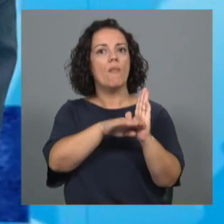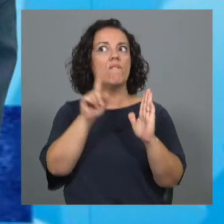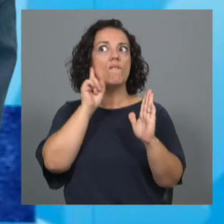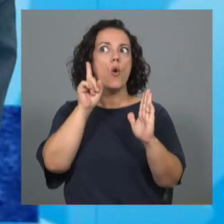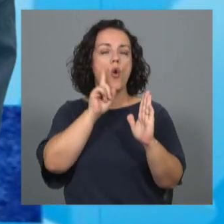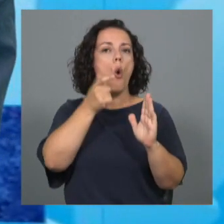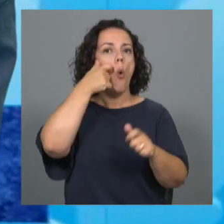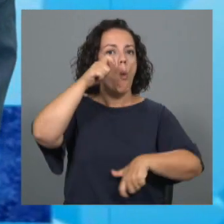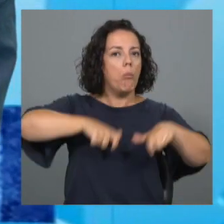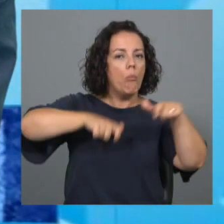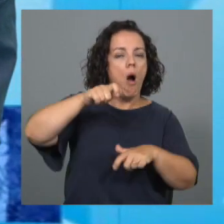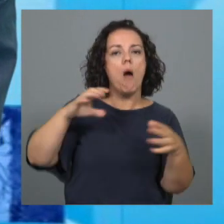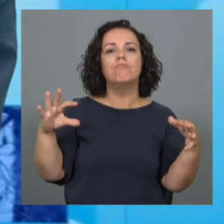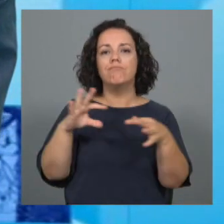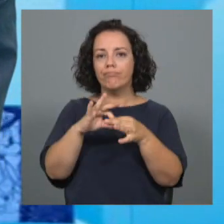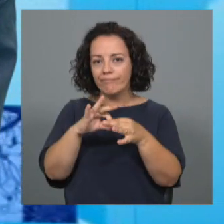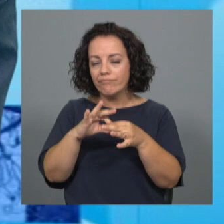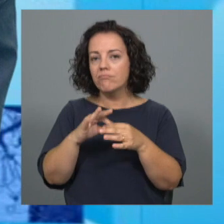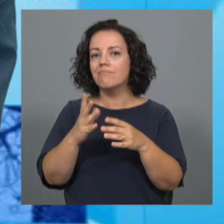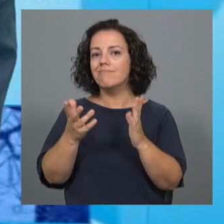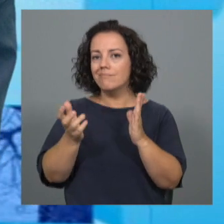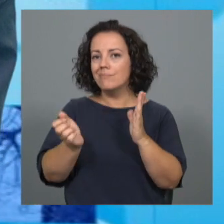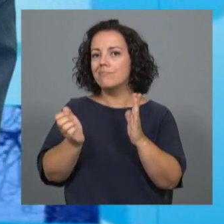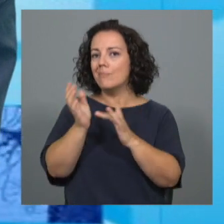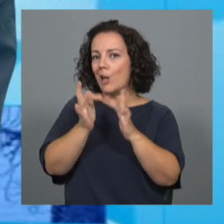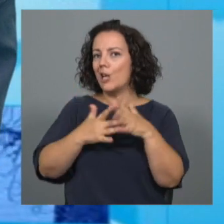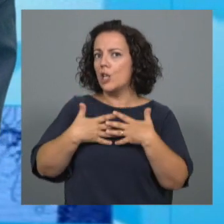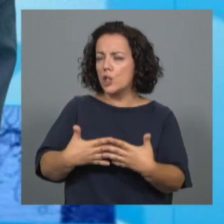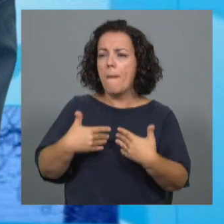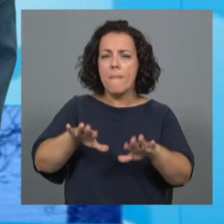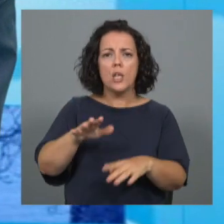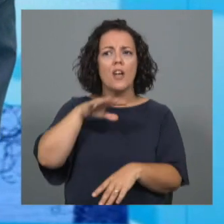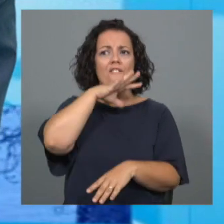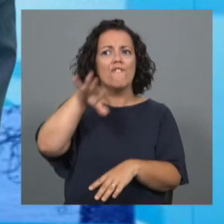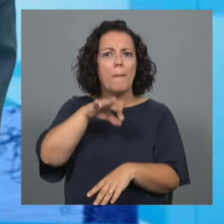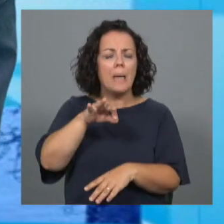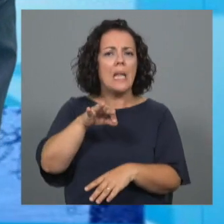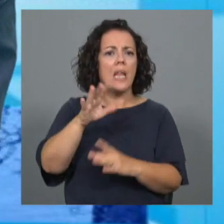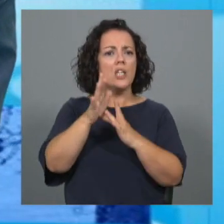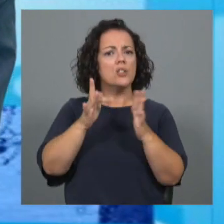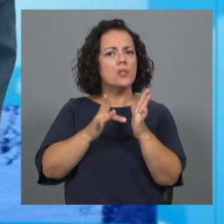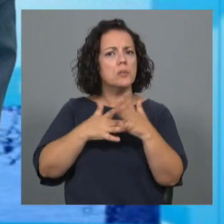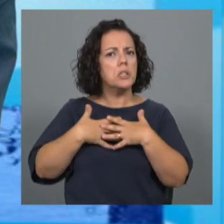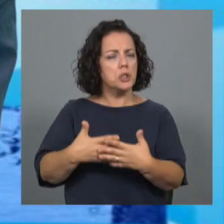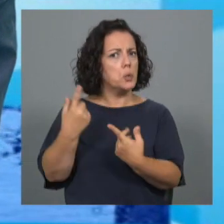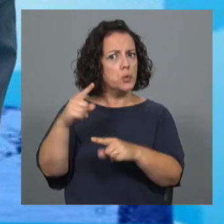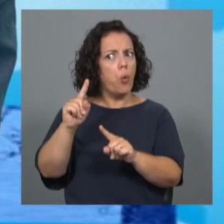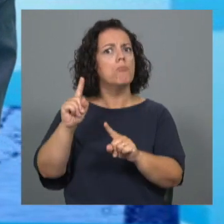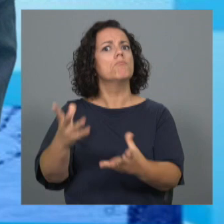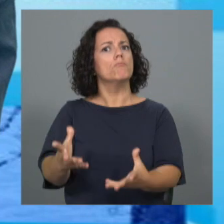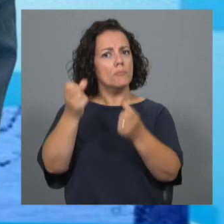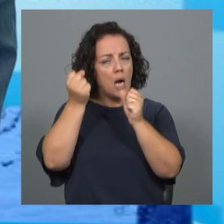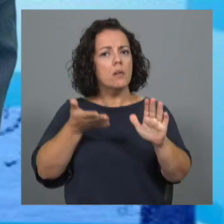e também são procuradas por famílias que não são cristãs, precisamente por esses valores humanistas que